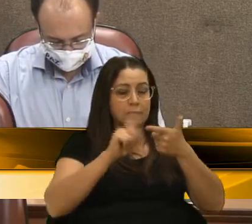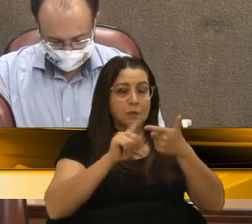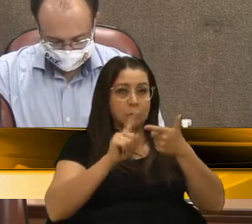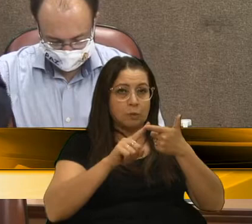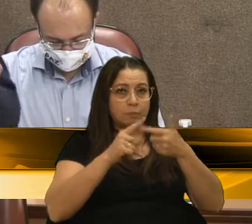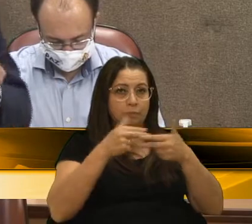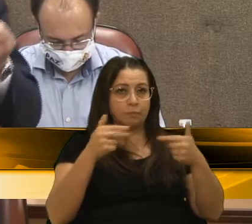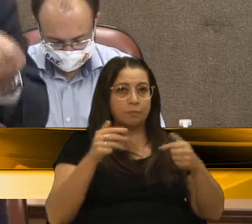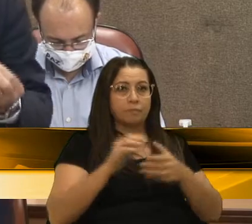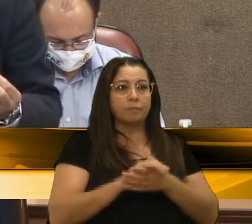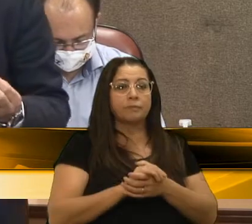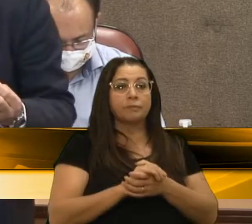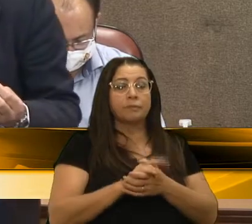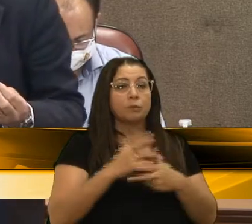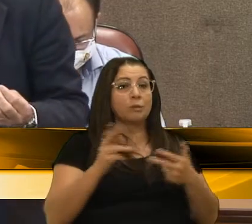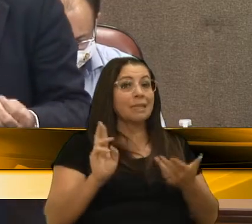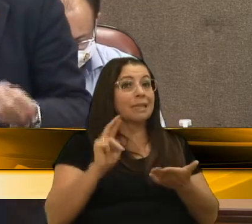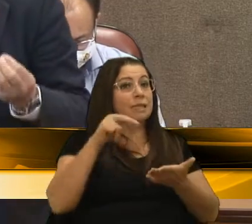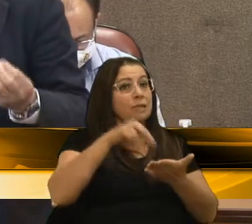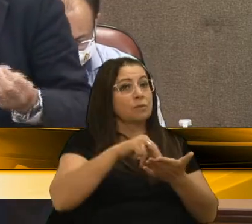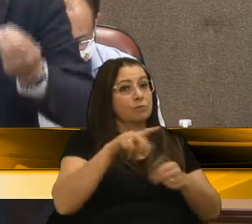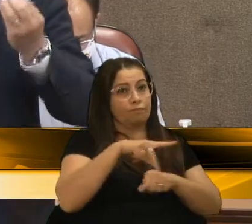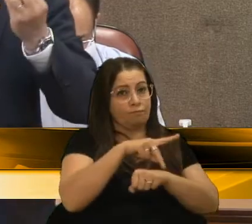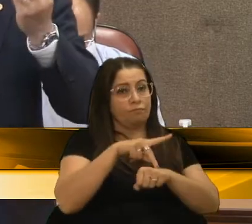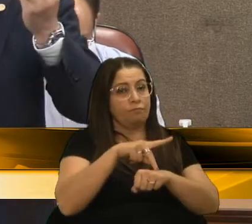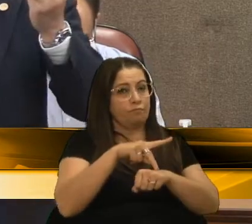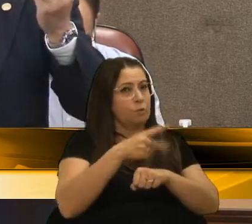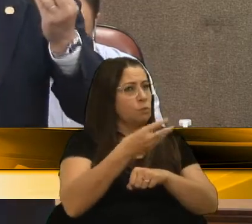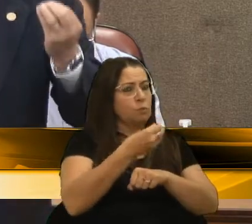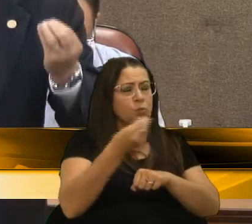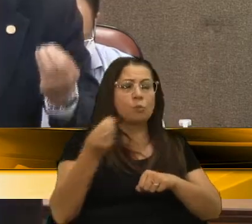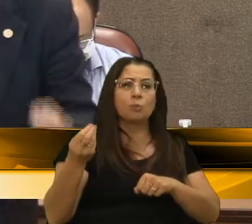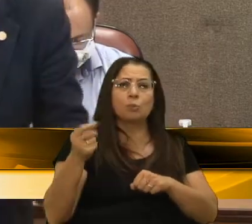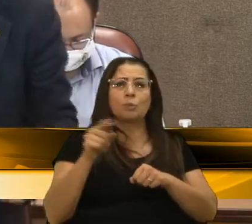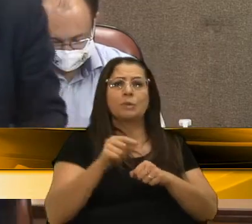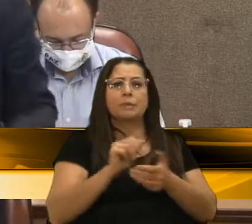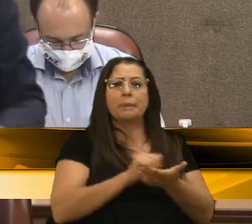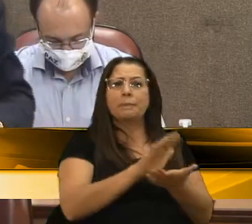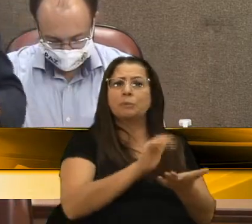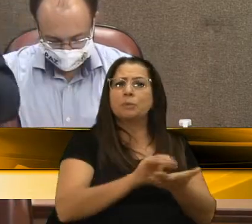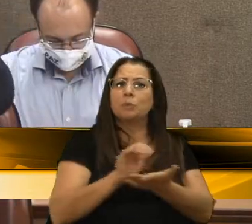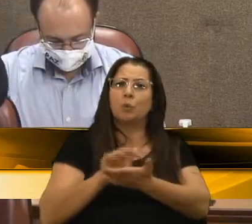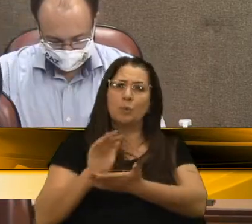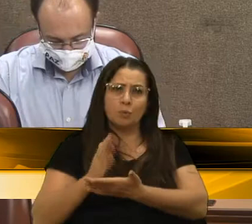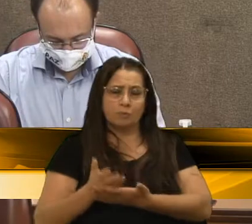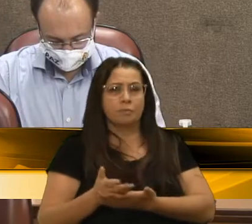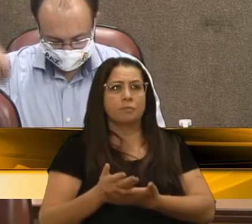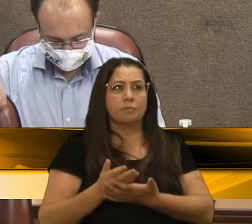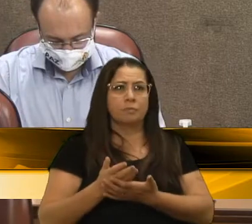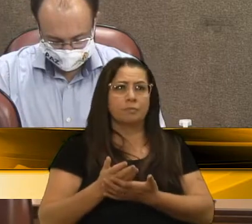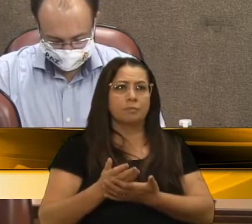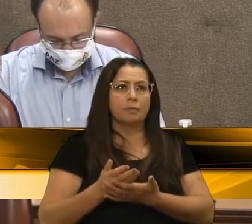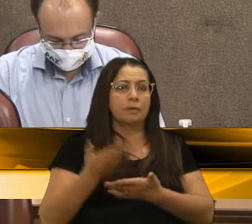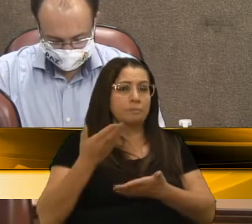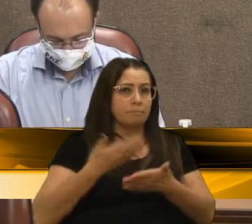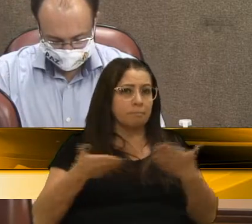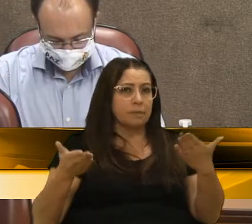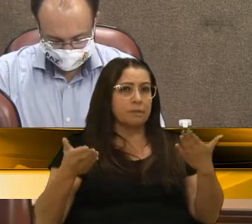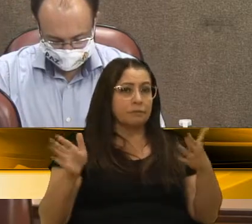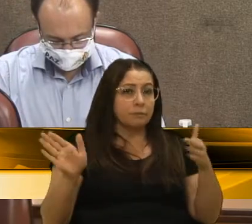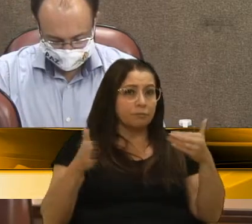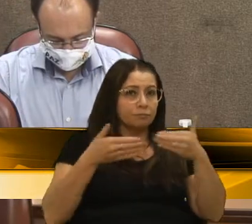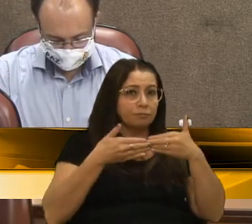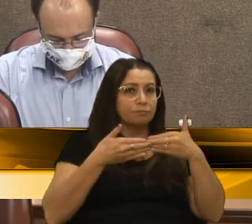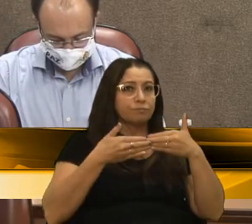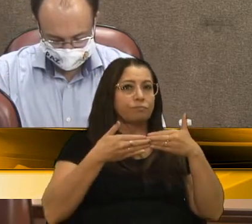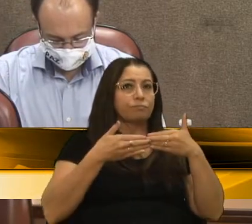pares, é uma situação real hoje no país. Nós tivemos inúmeras demissões, né, perdas, fechamento de pós